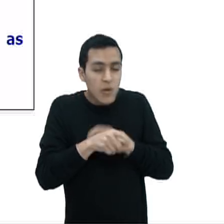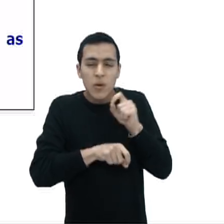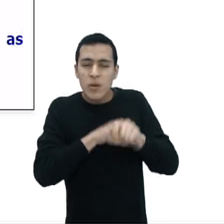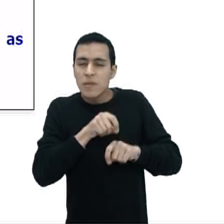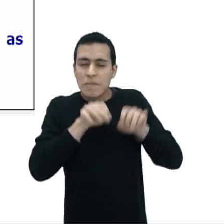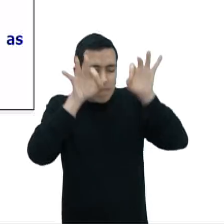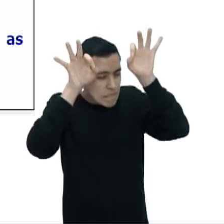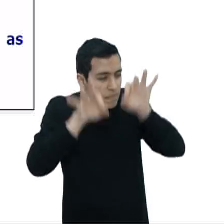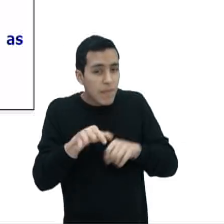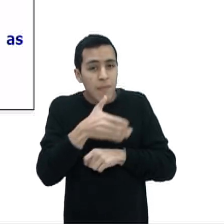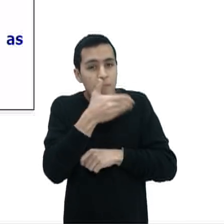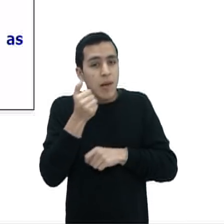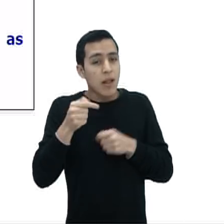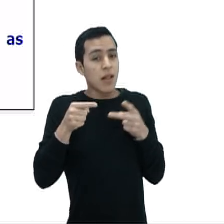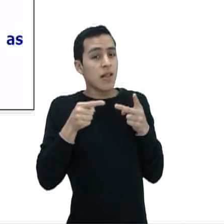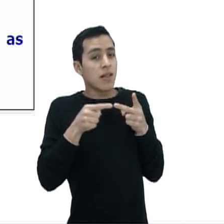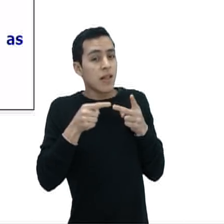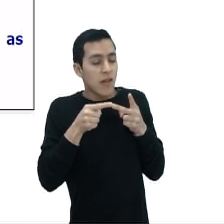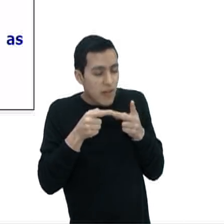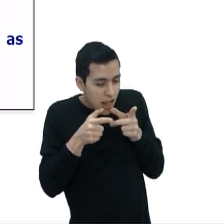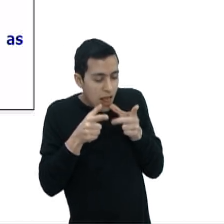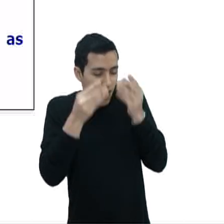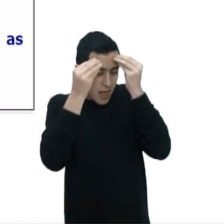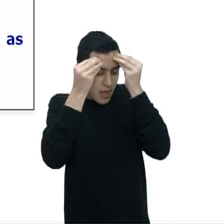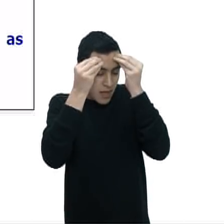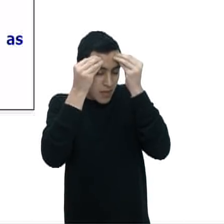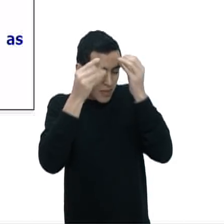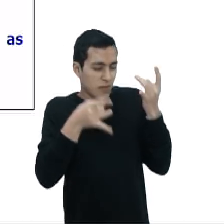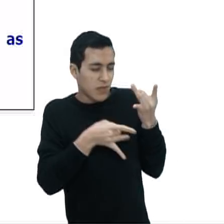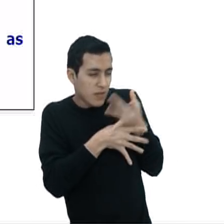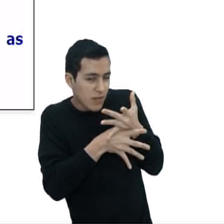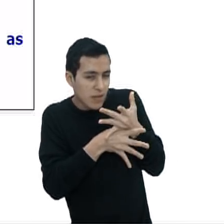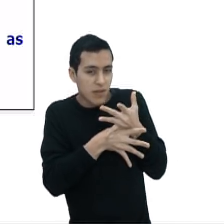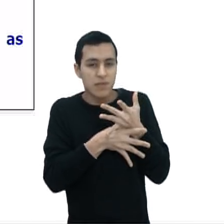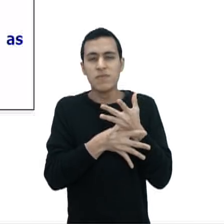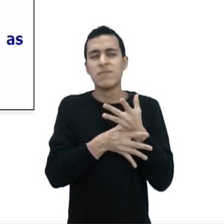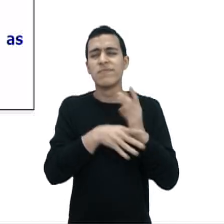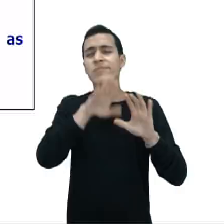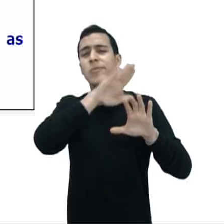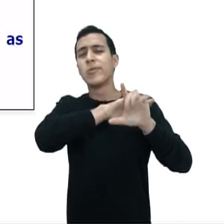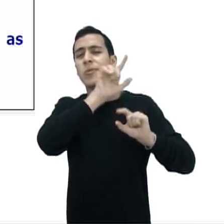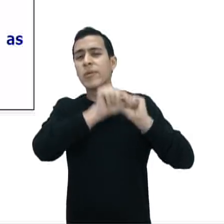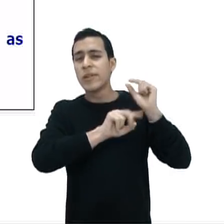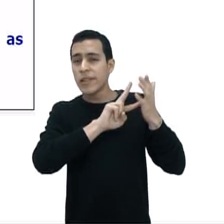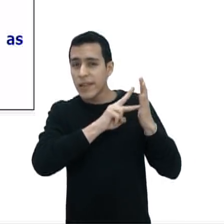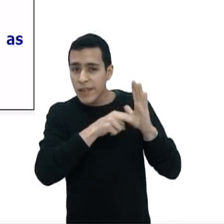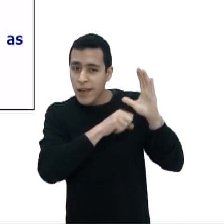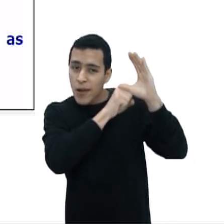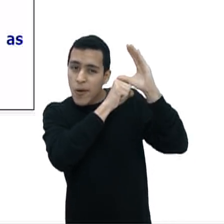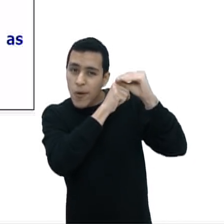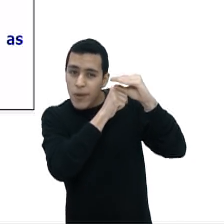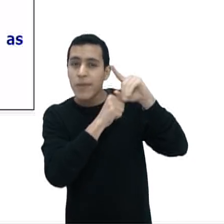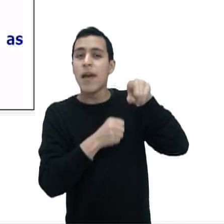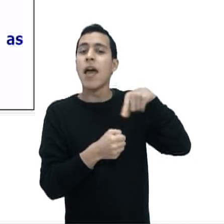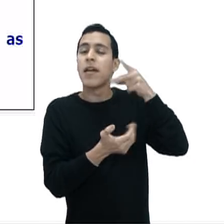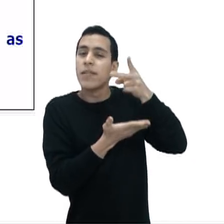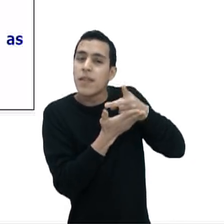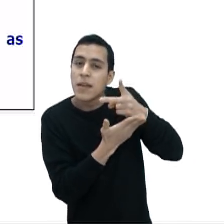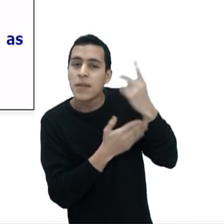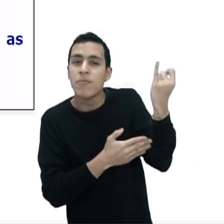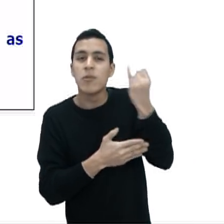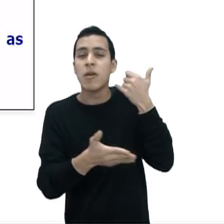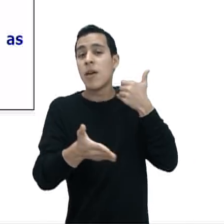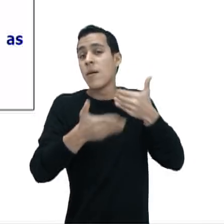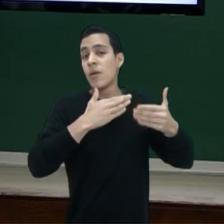sempre melhor ter uma segunda língua na manga. Moral da história. Conhecimento é sempre importante para